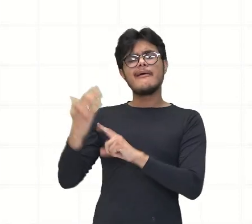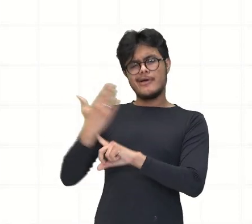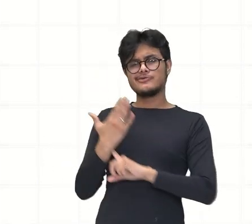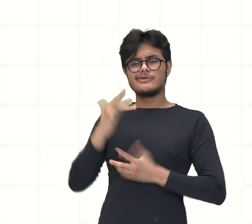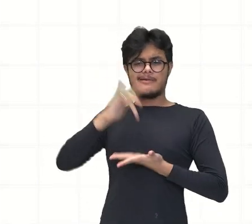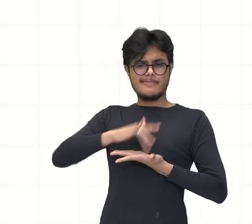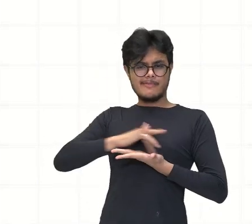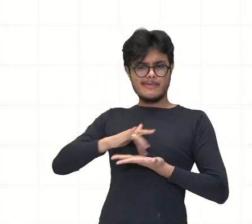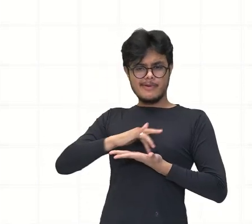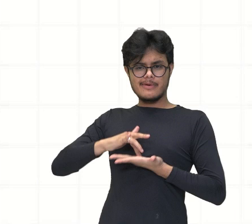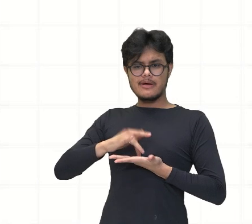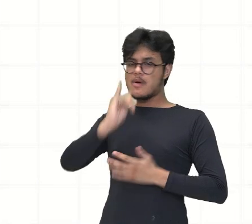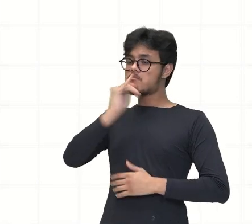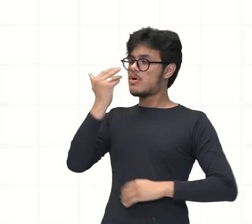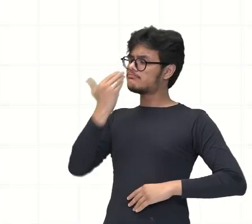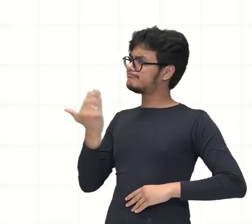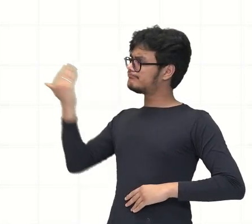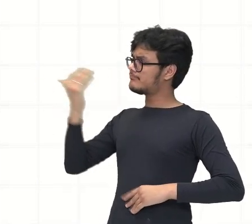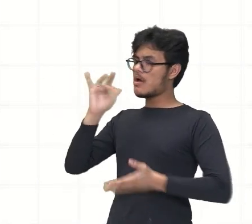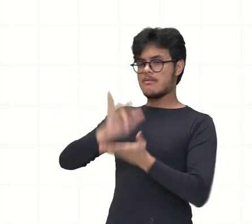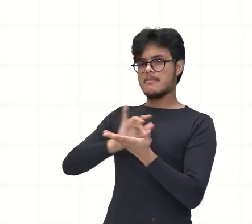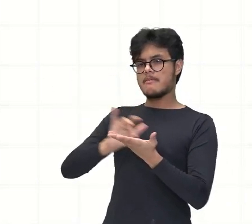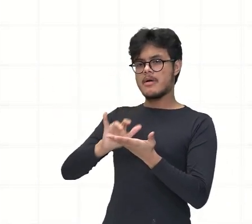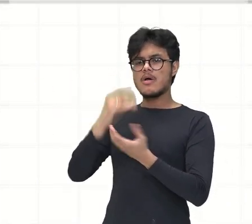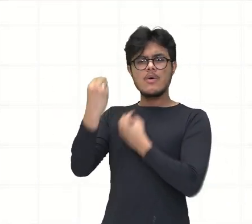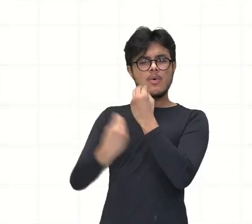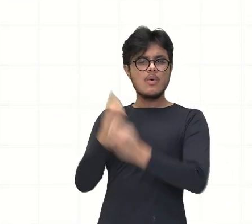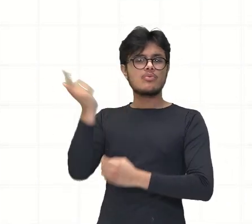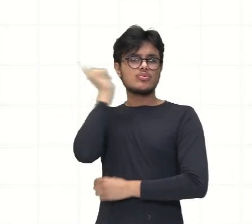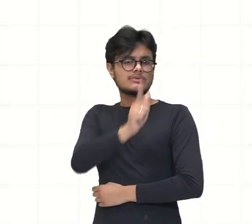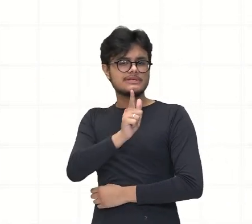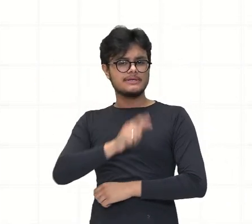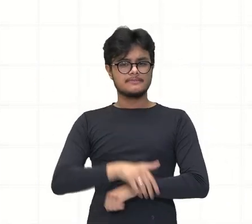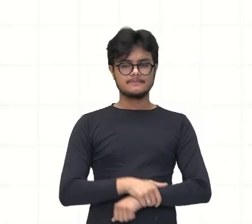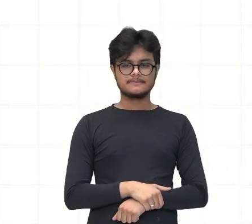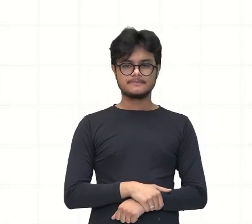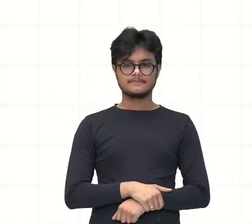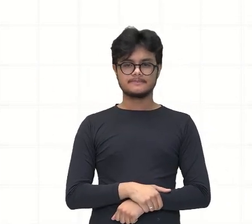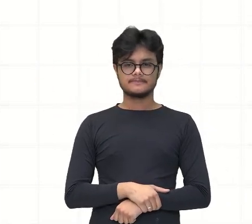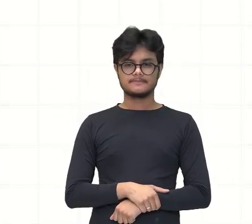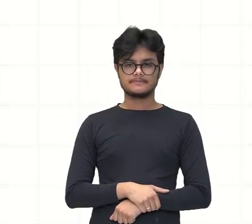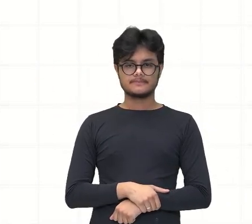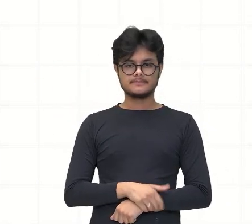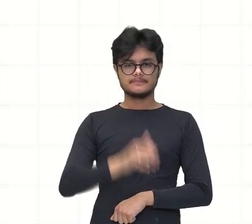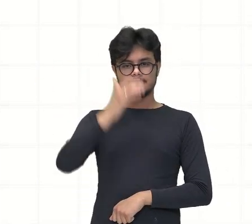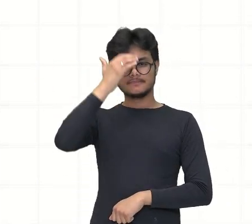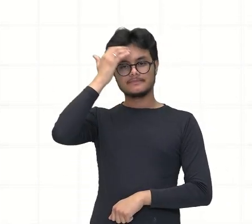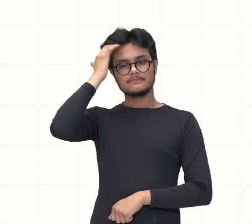calculadora. Então, pegando aqui a nossa calculadora,